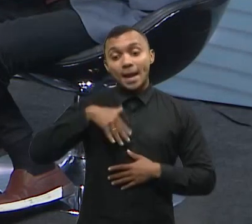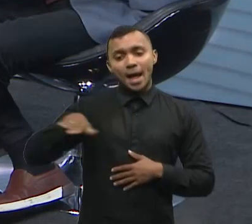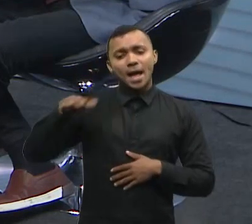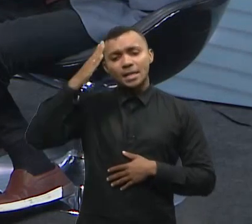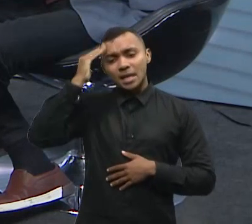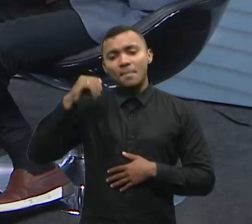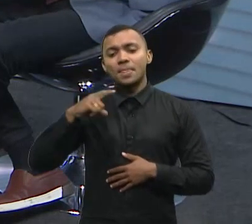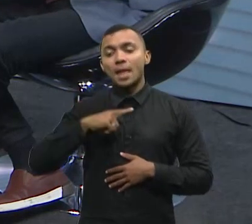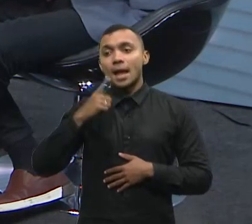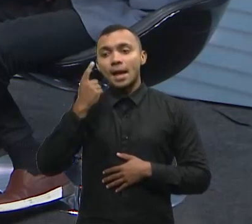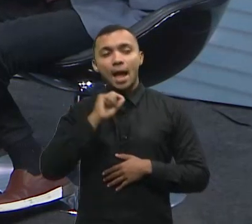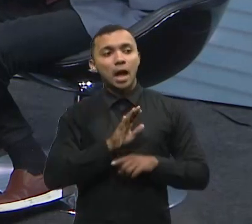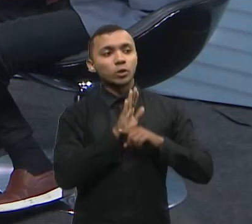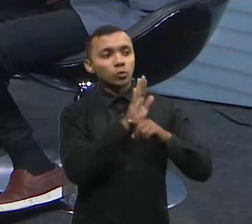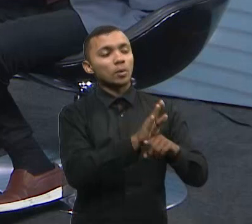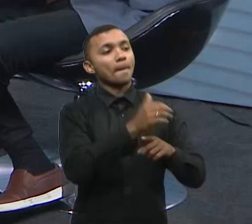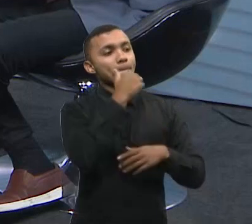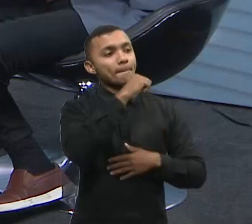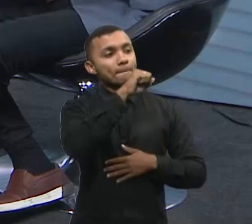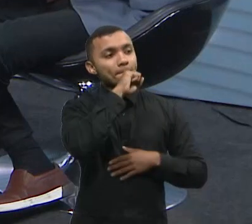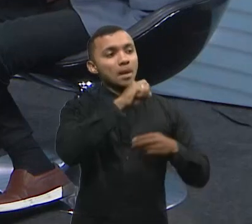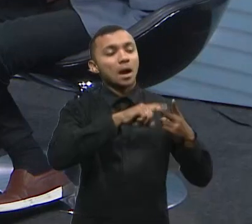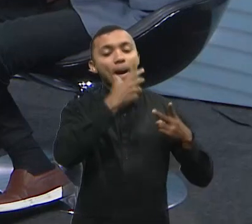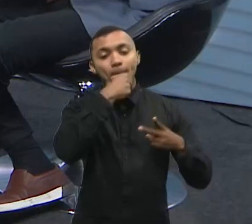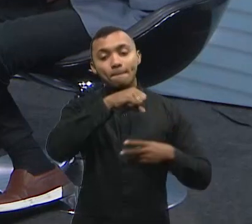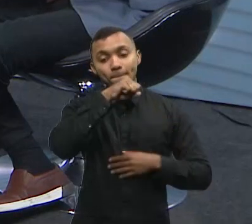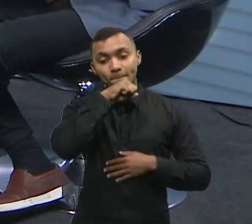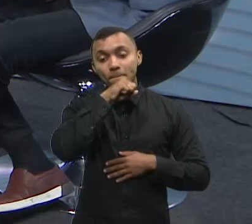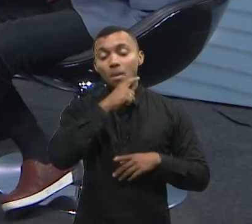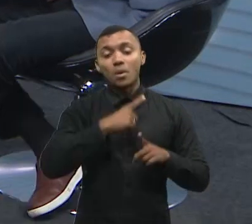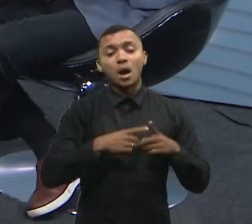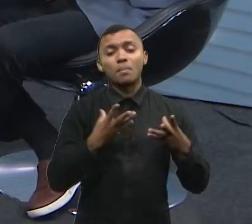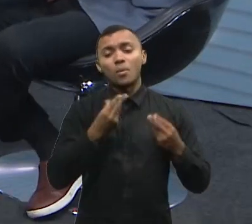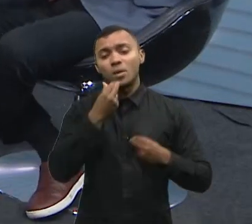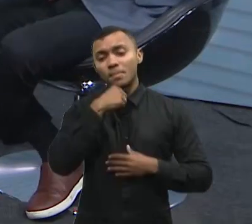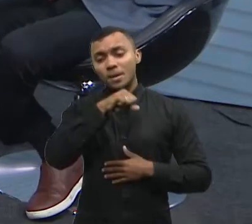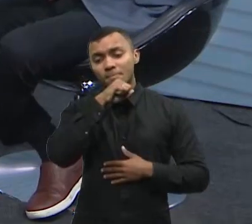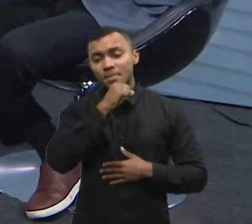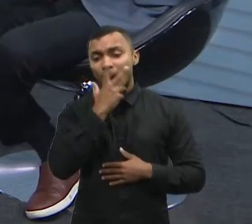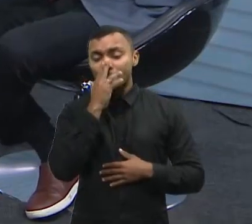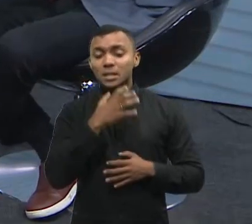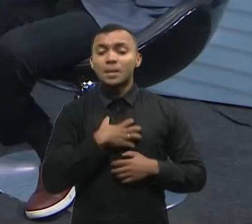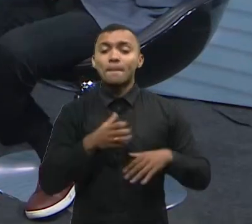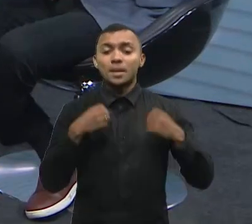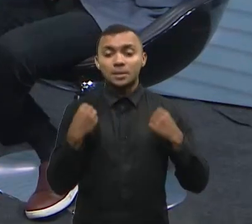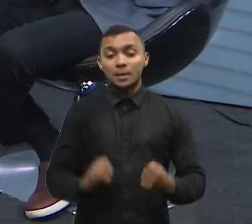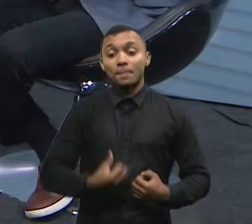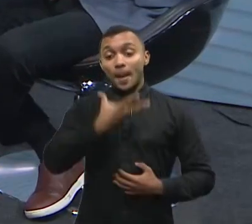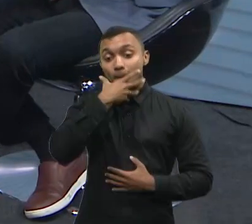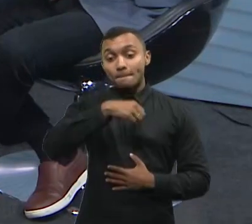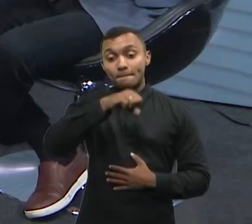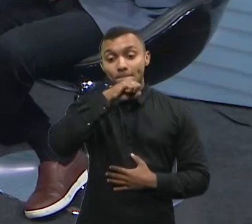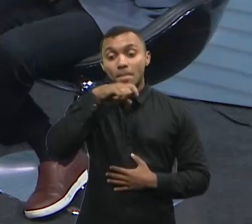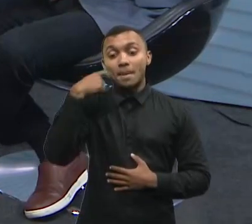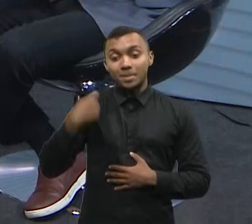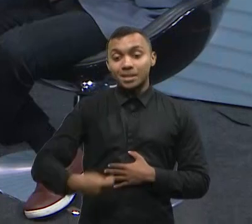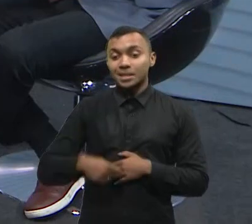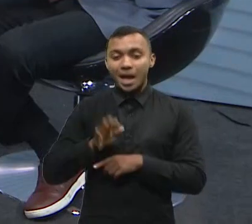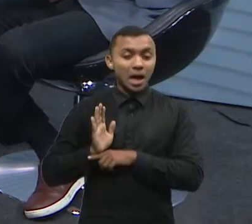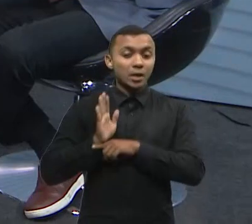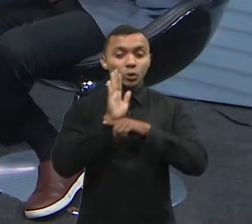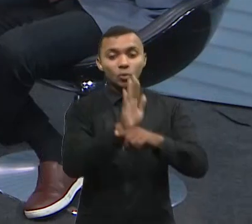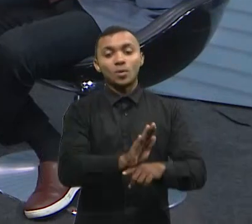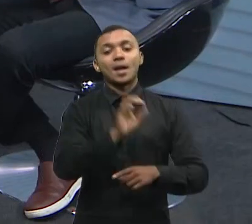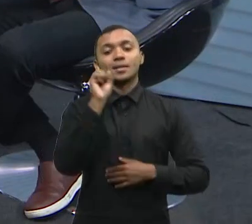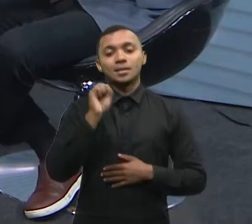do pai, né? Para ela poder buscar os dois, porque a mãe sobrecarrega, né? Uhum. E aí o pai, ele precisa vir com esse suporte também,